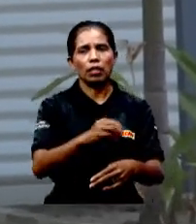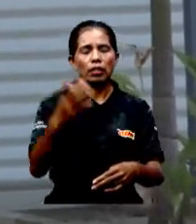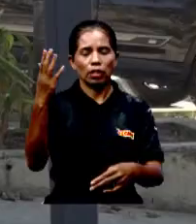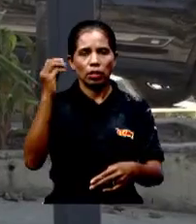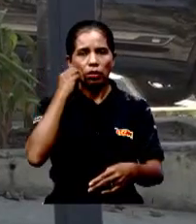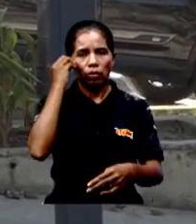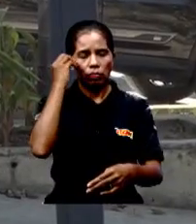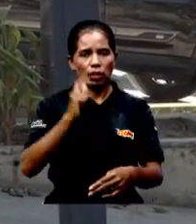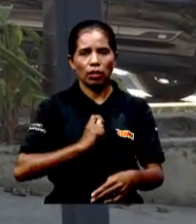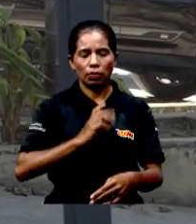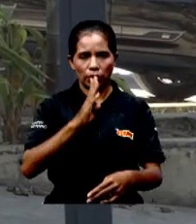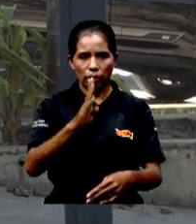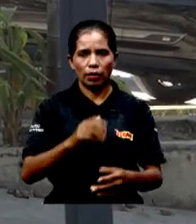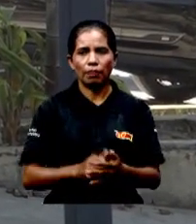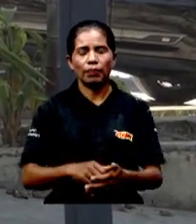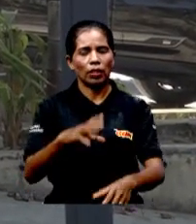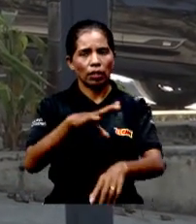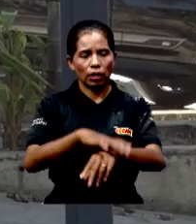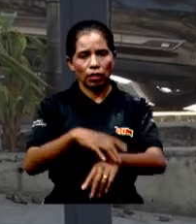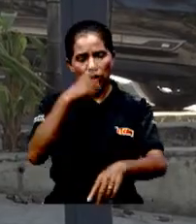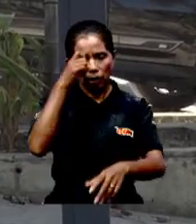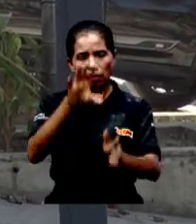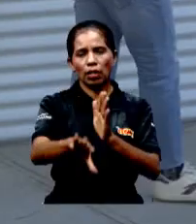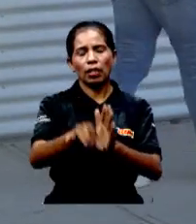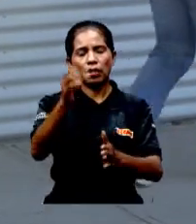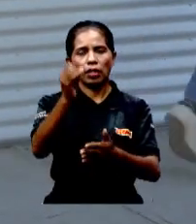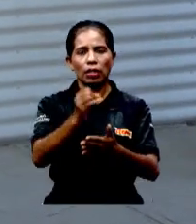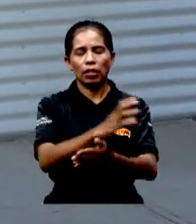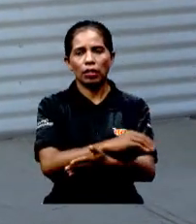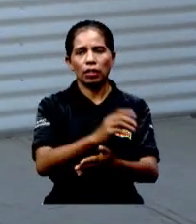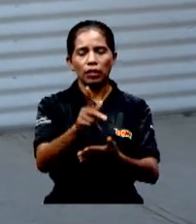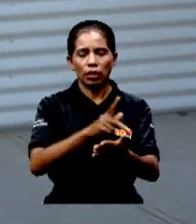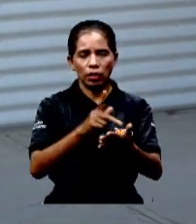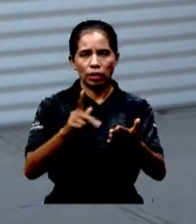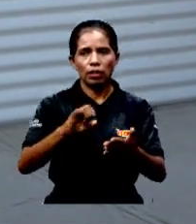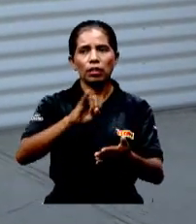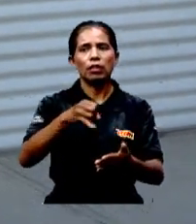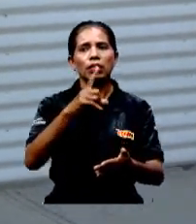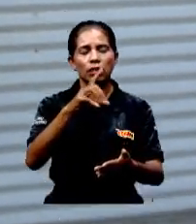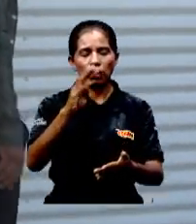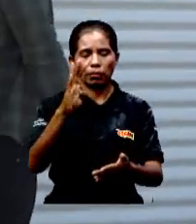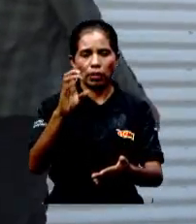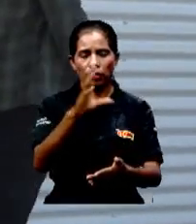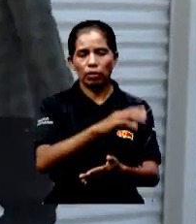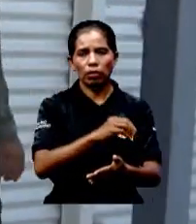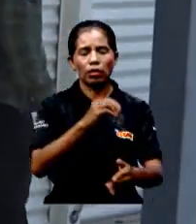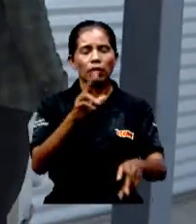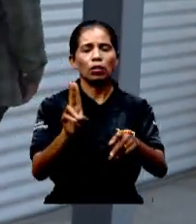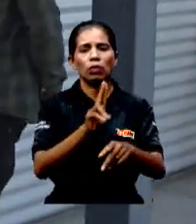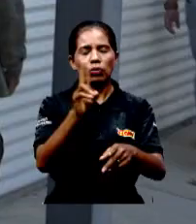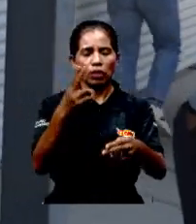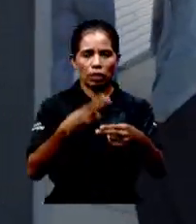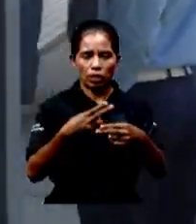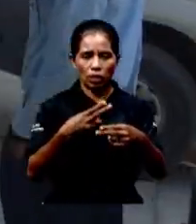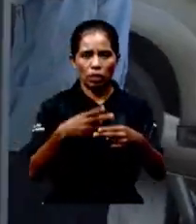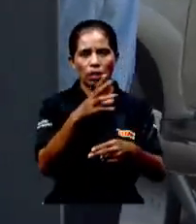Taibesi. Capturação ba suspeito tamba retan keise Rússia Gilberto Gaio, nebelamenta ro acto suspeito usa nianaran